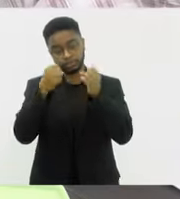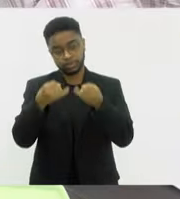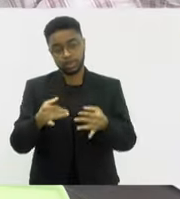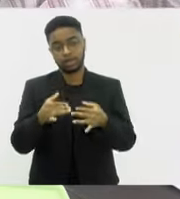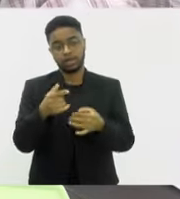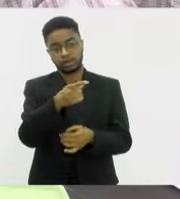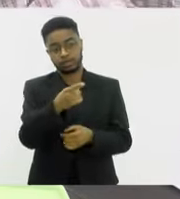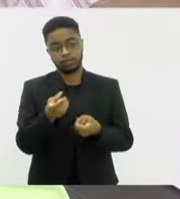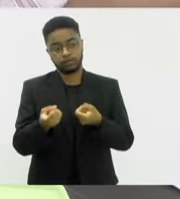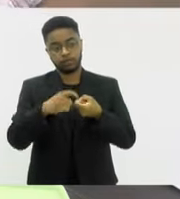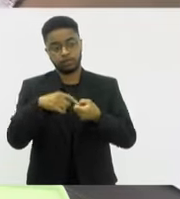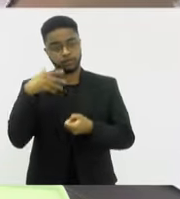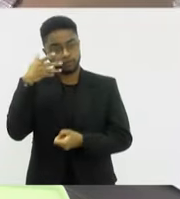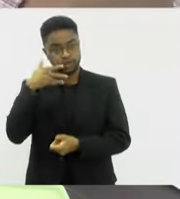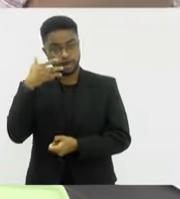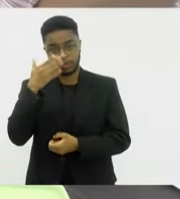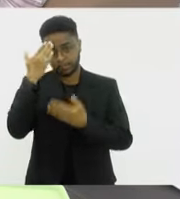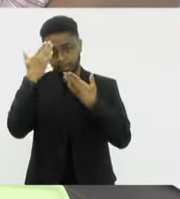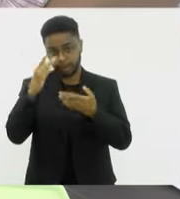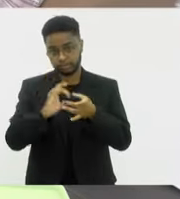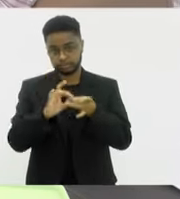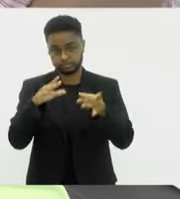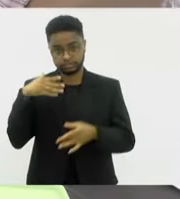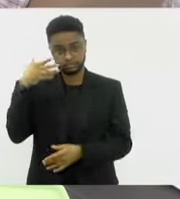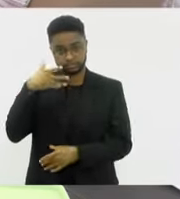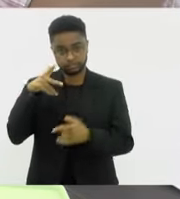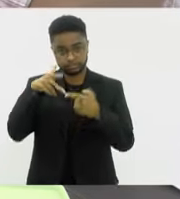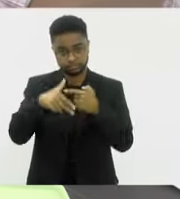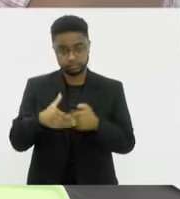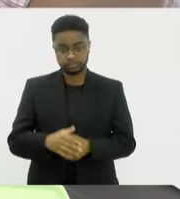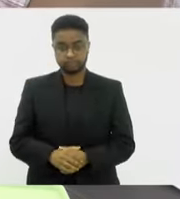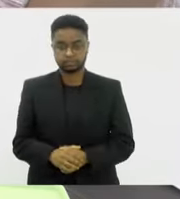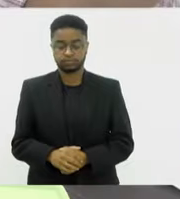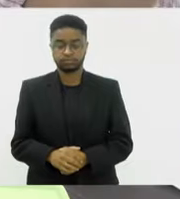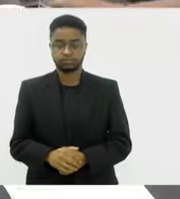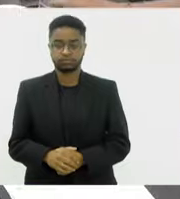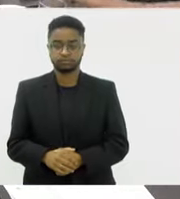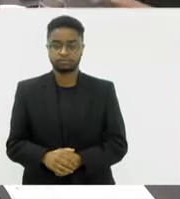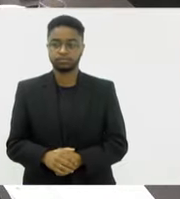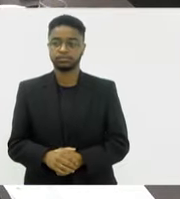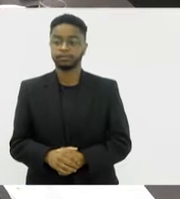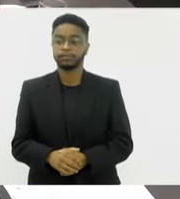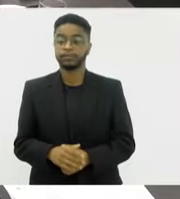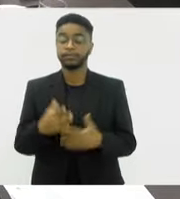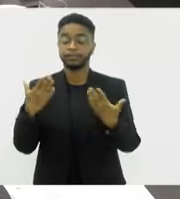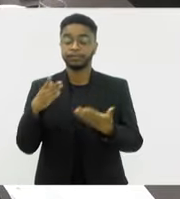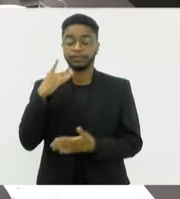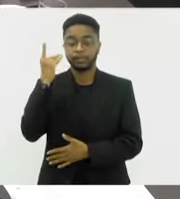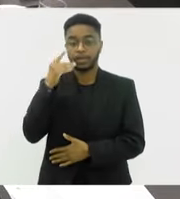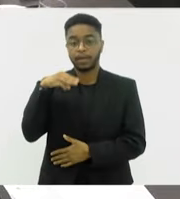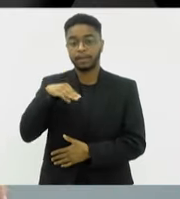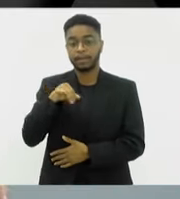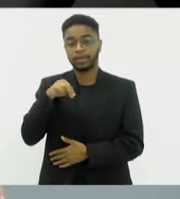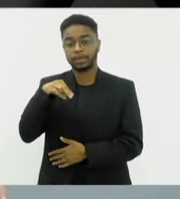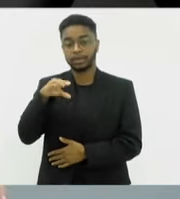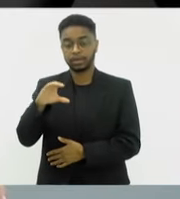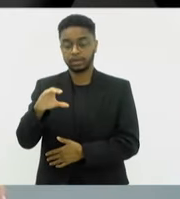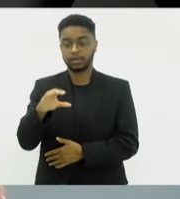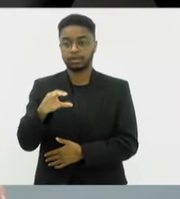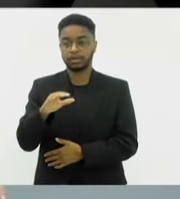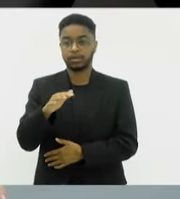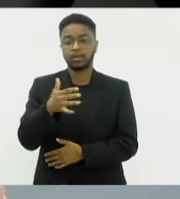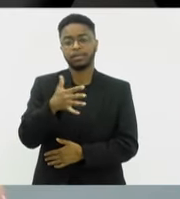depois do Gentil, a parte concedido pelo nosso decano. Deputado Carlos Mink, era